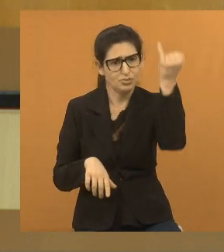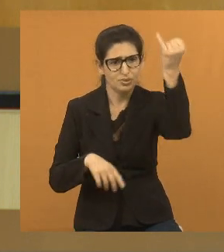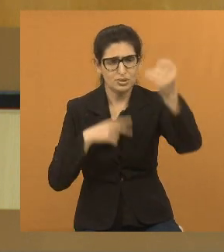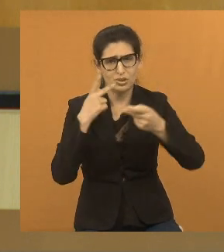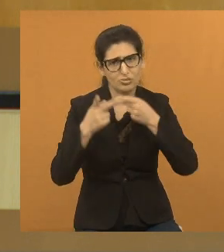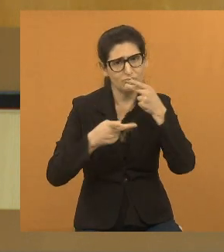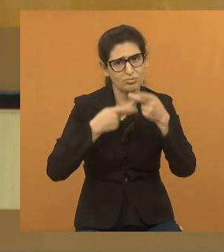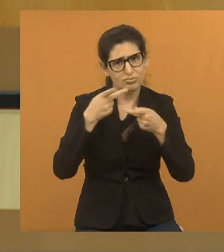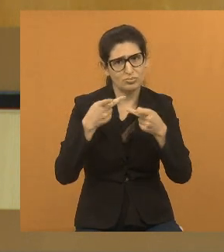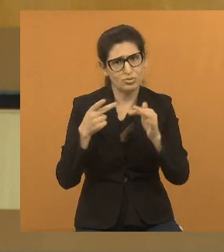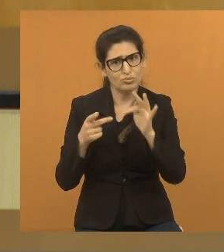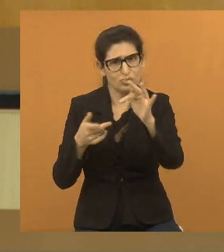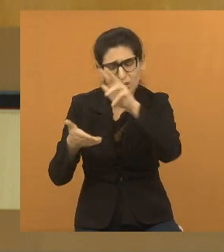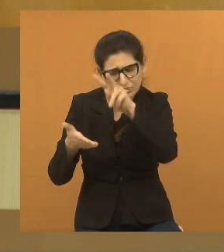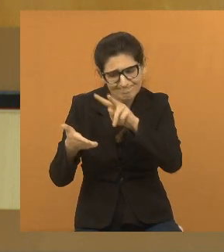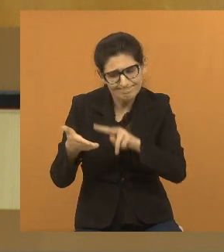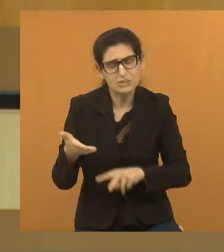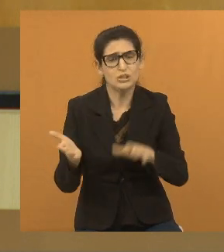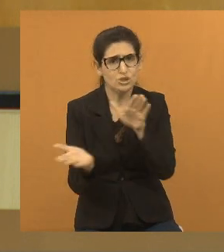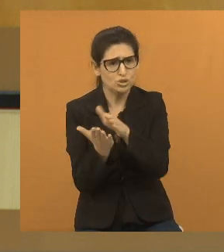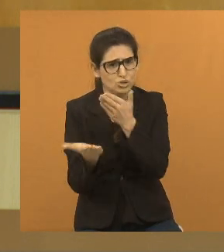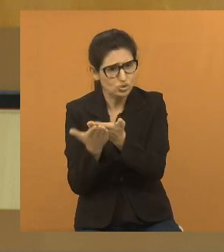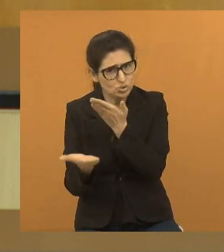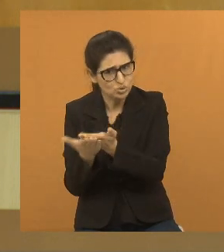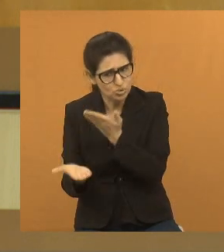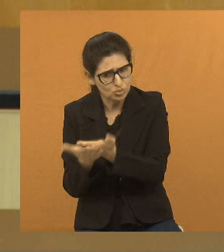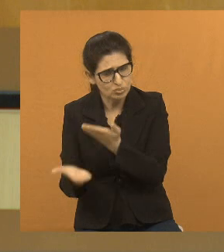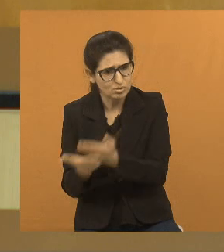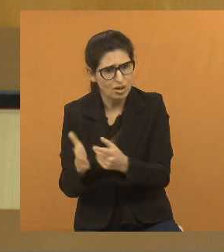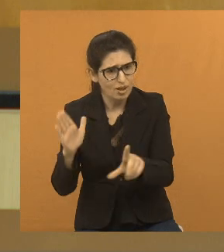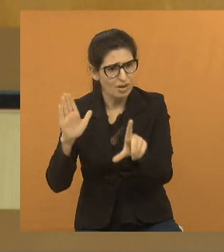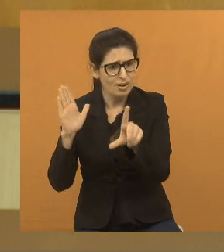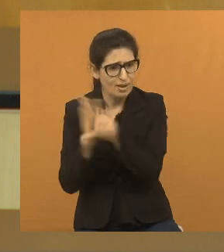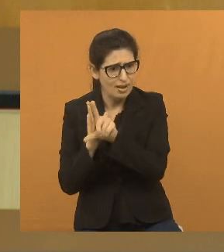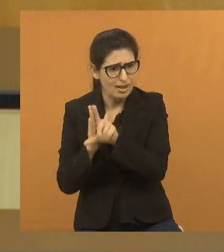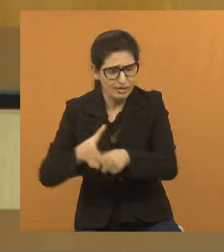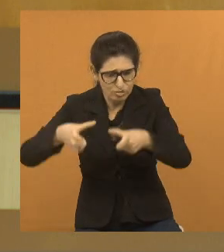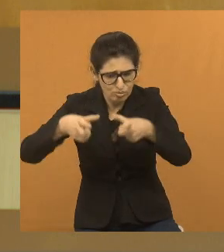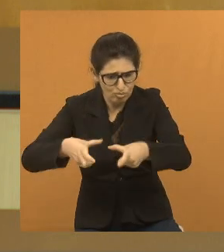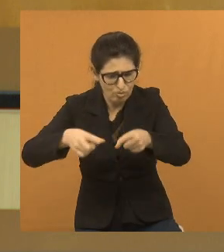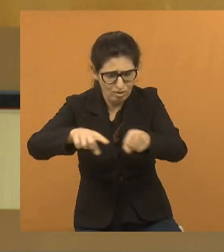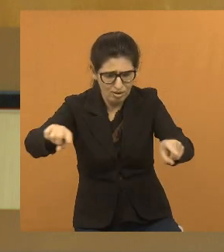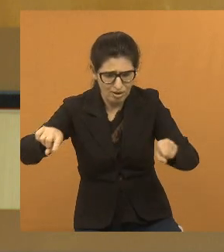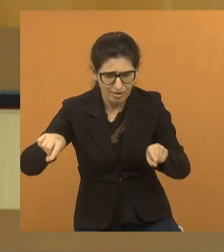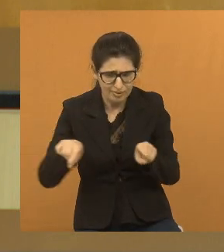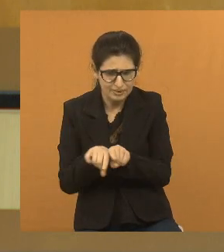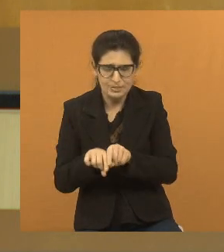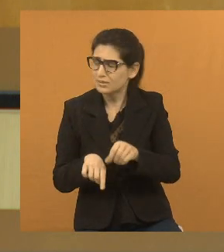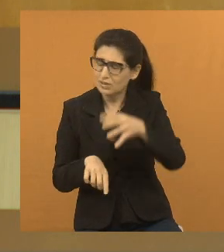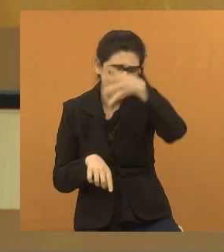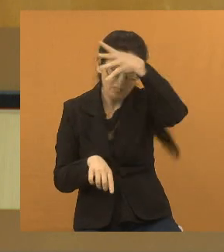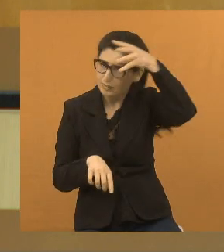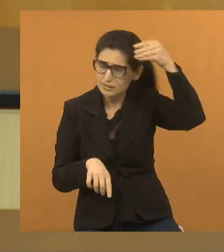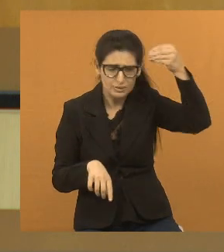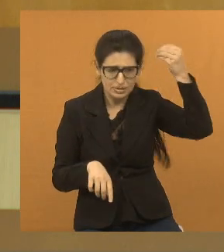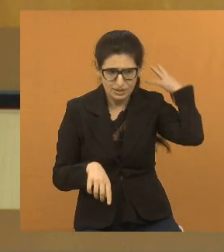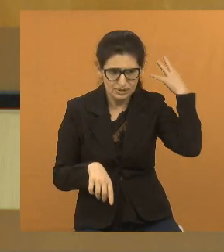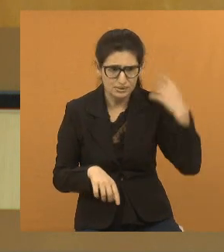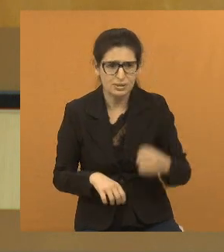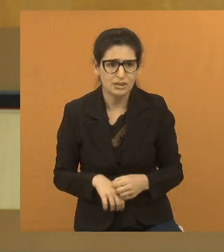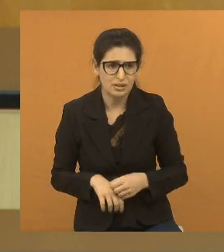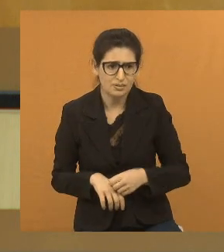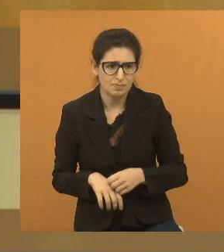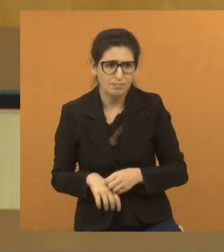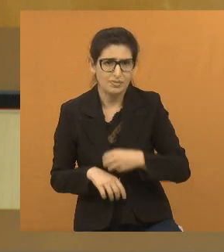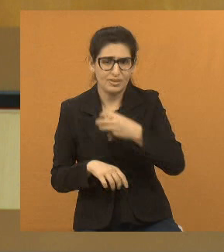estar verificando e estudando na Lei de Uso do Solo, não esquecendo da proporção de 3